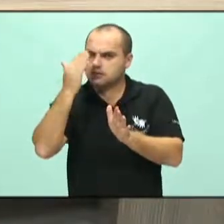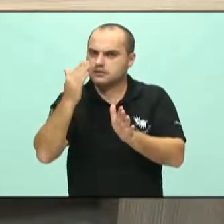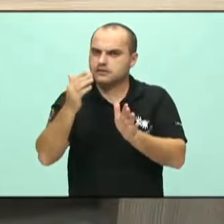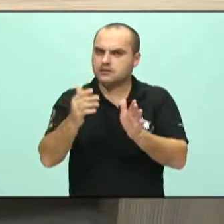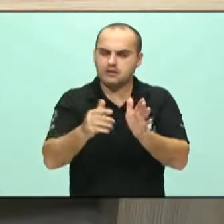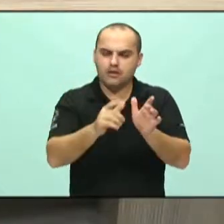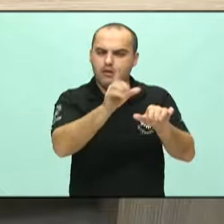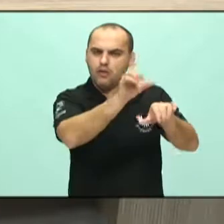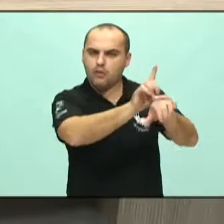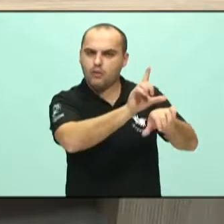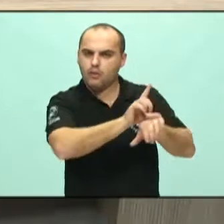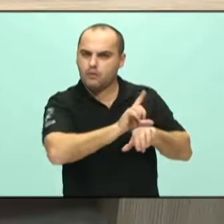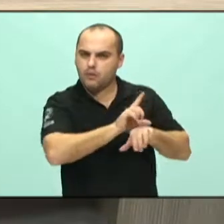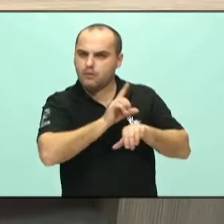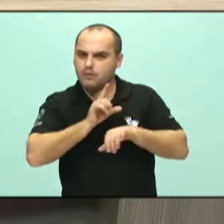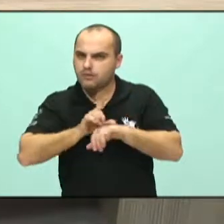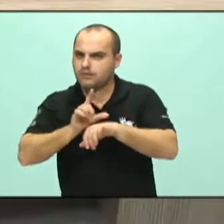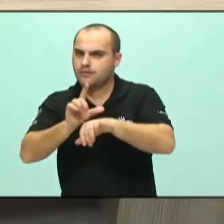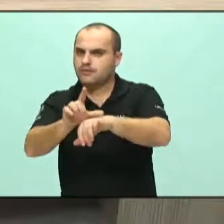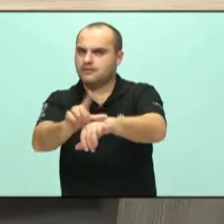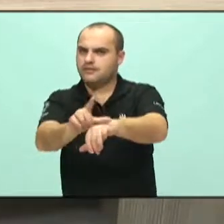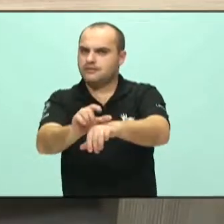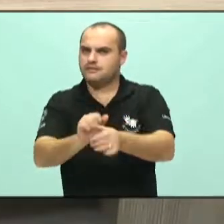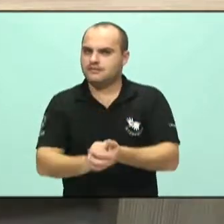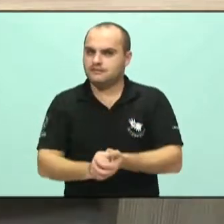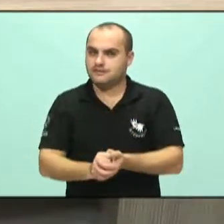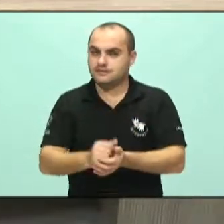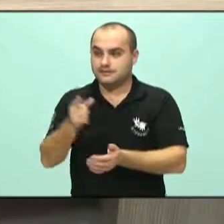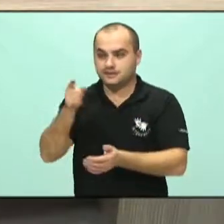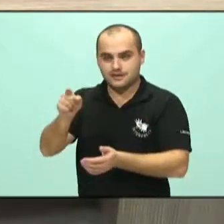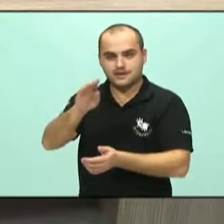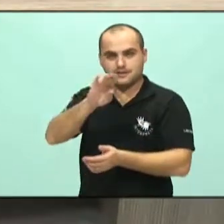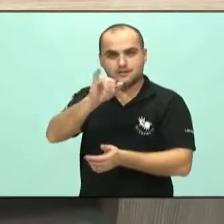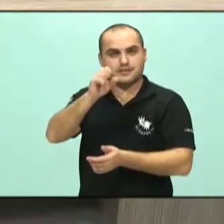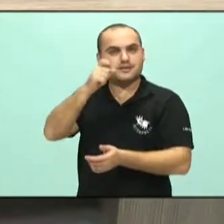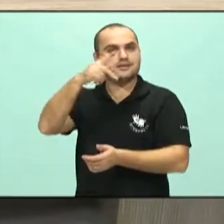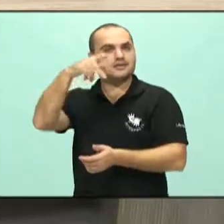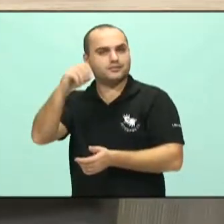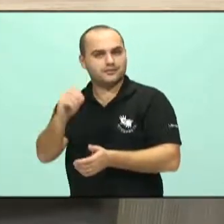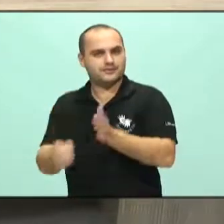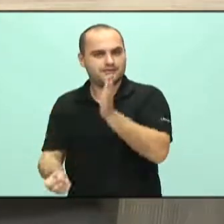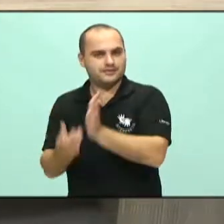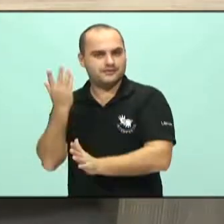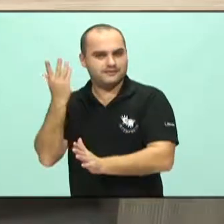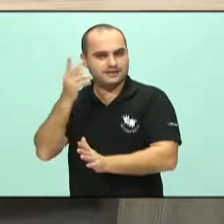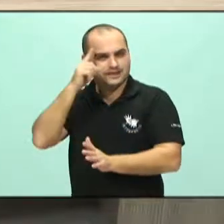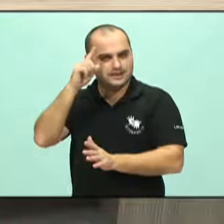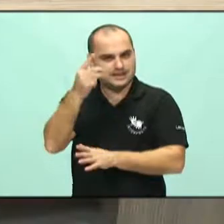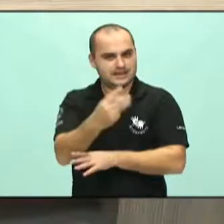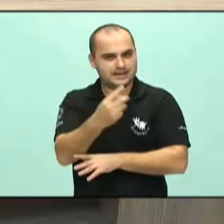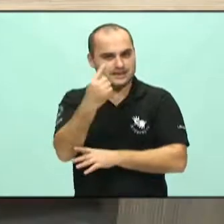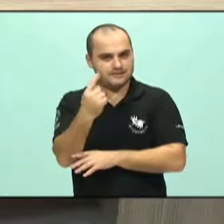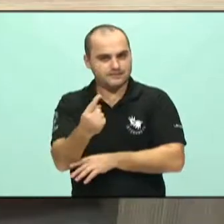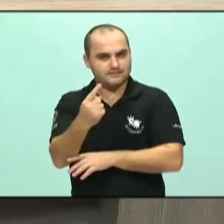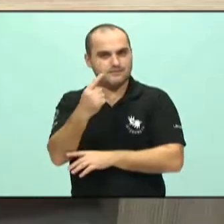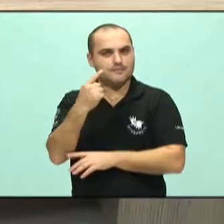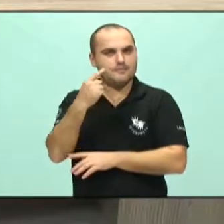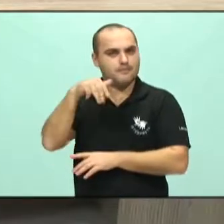curato, que foi criado pelo bispo do Rio de Janeiro em 31 de março de